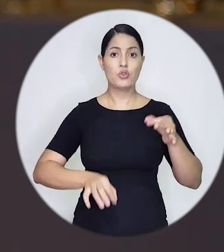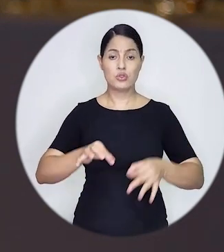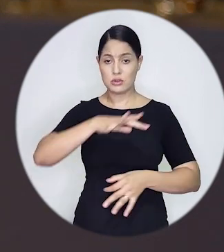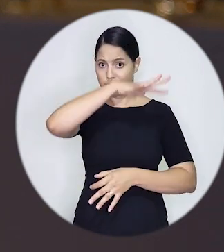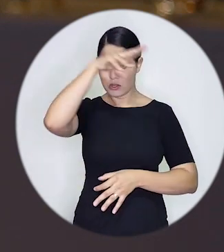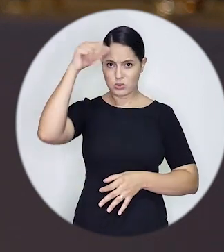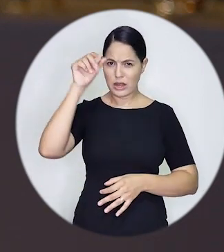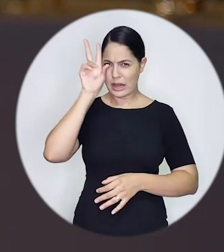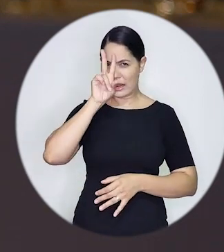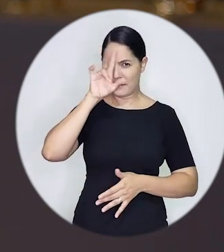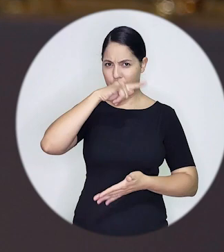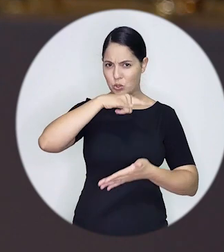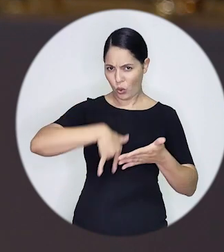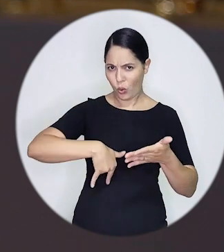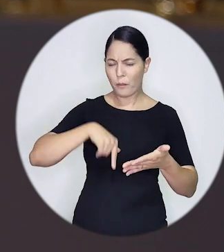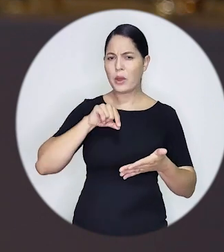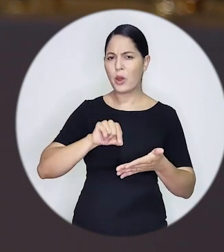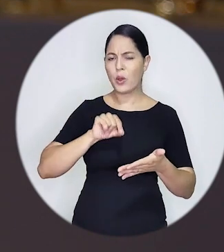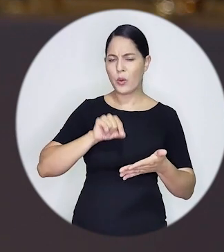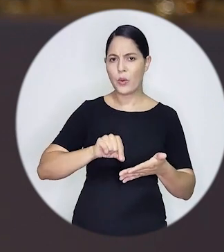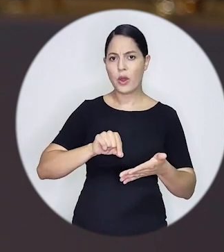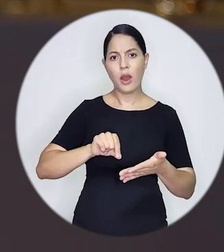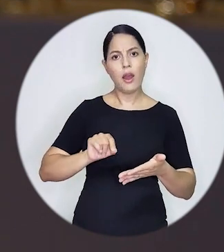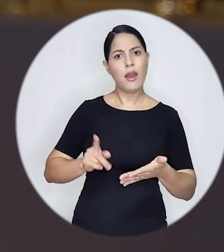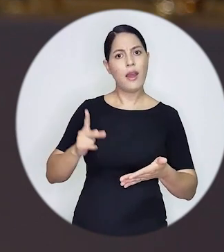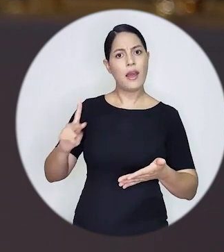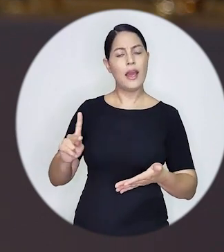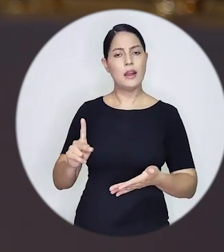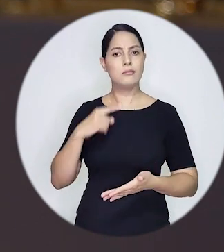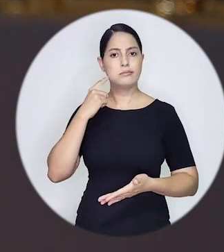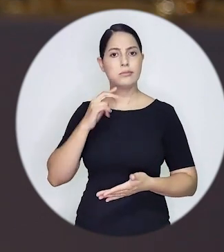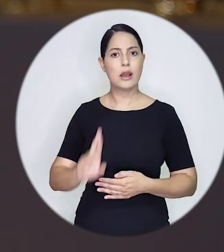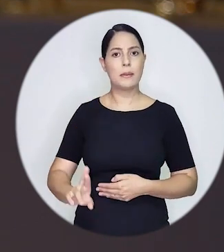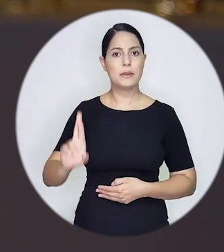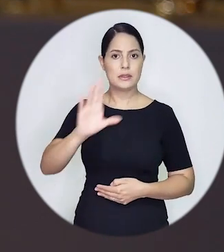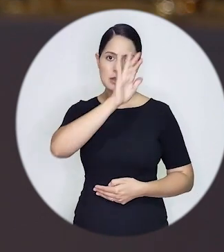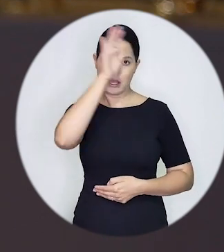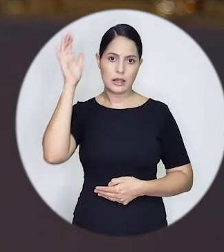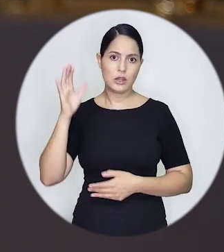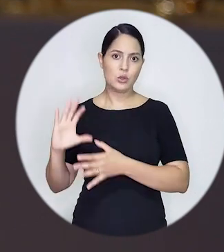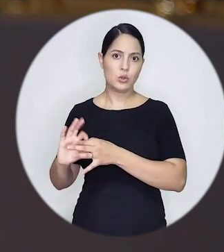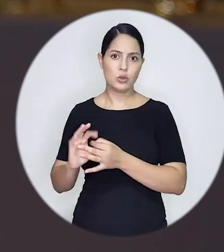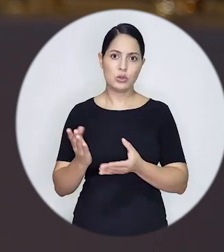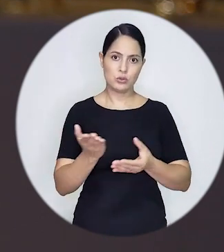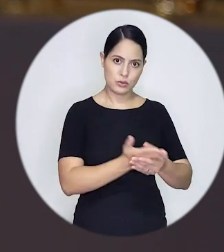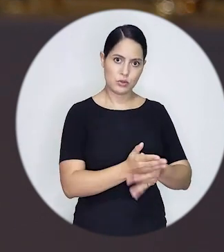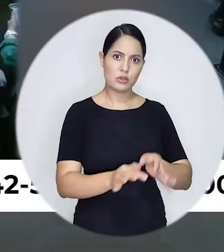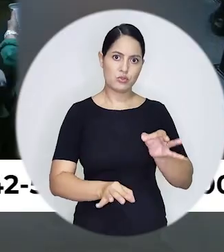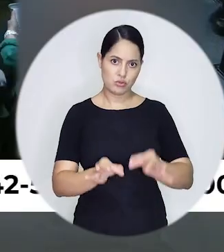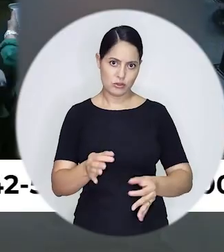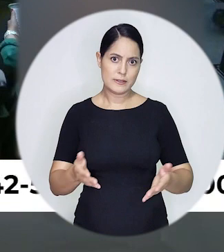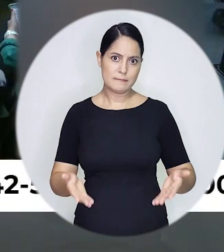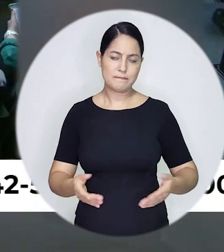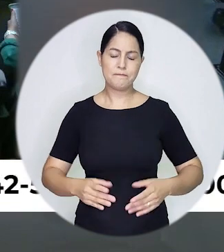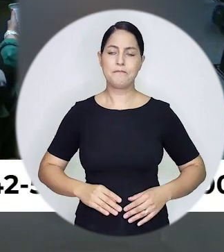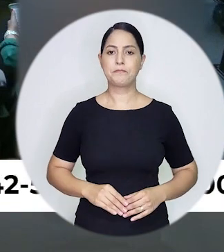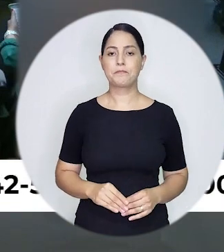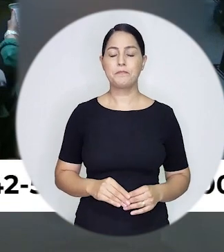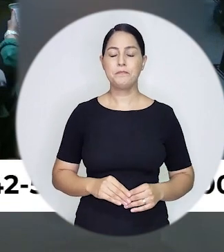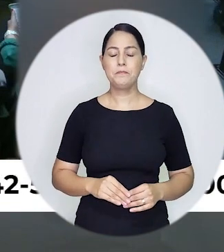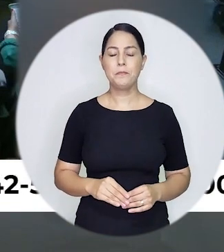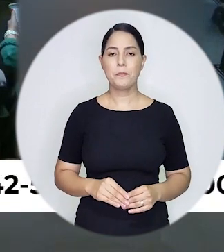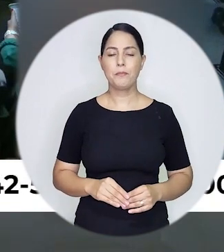que habilita o advogado a praticar atos em nome de seus clientes dentro de um processo judicial. Aqui é